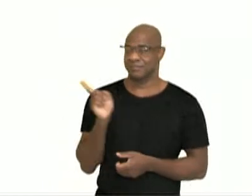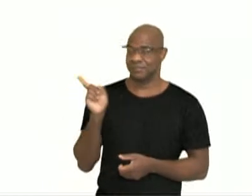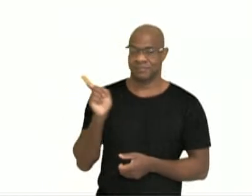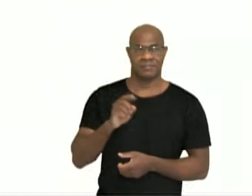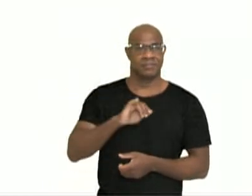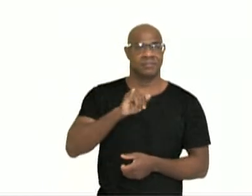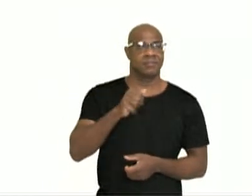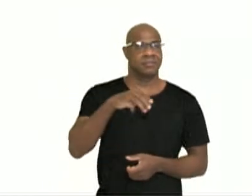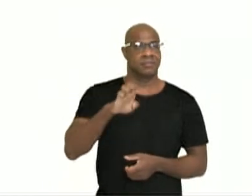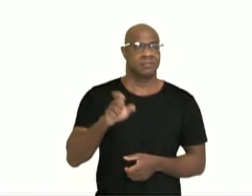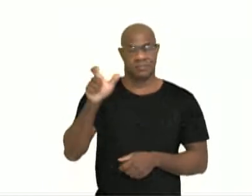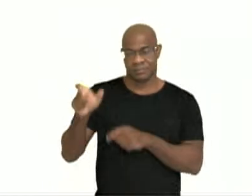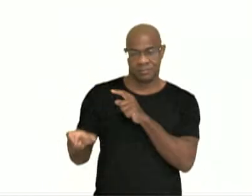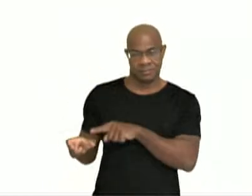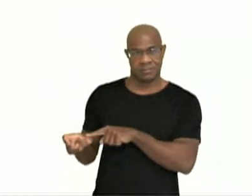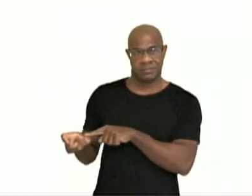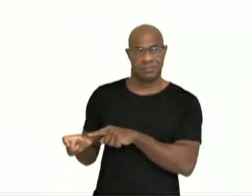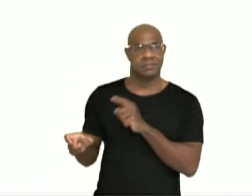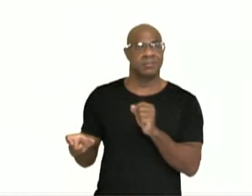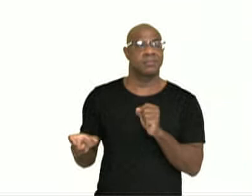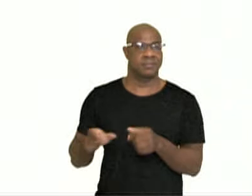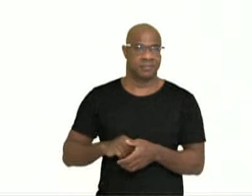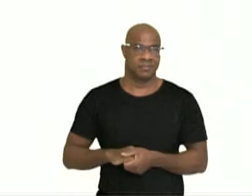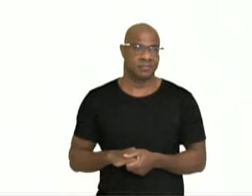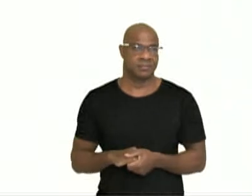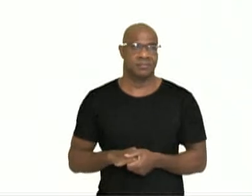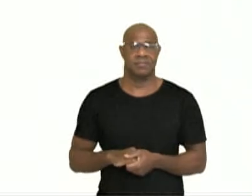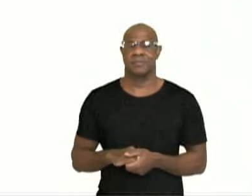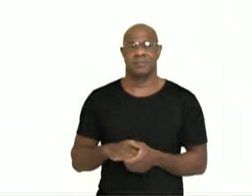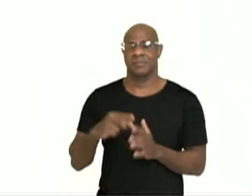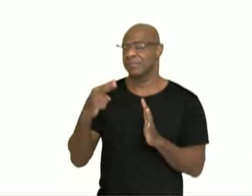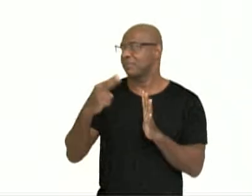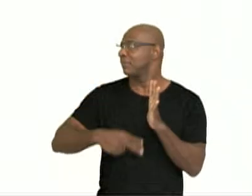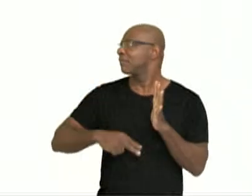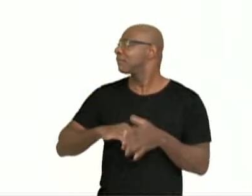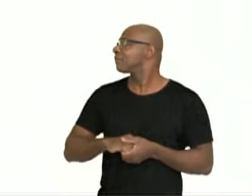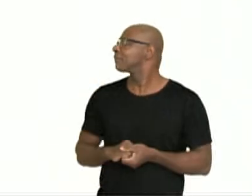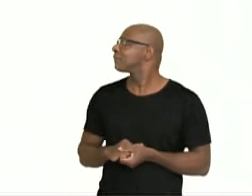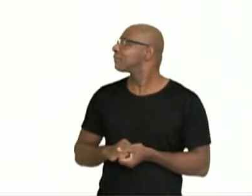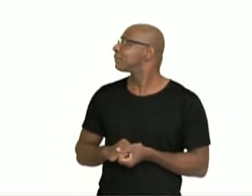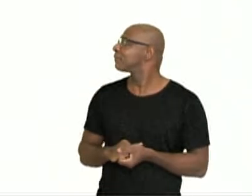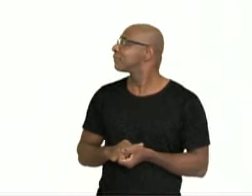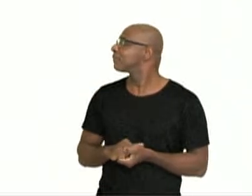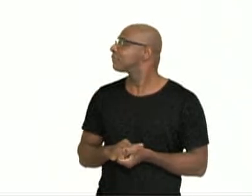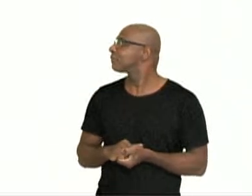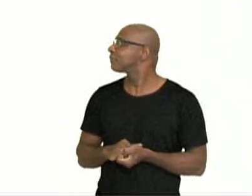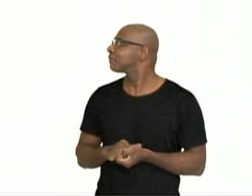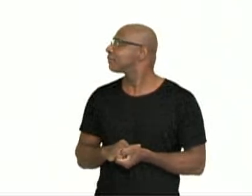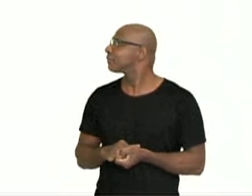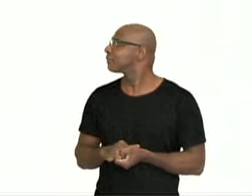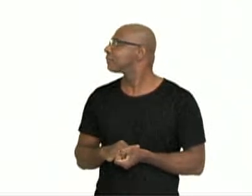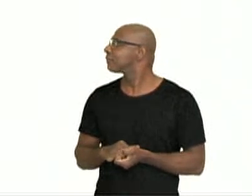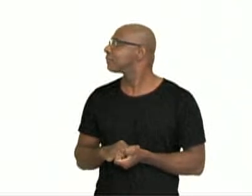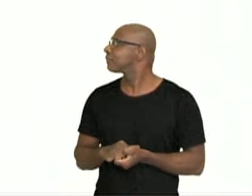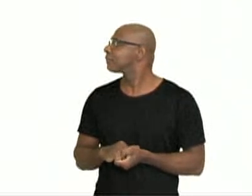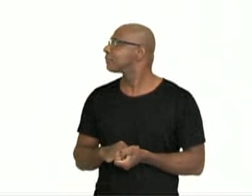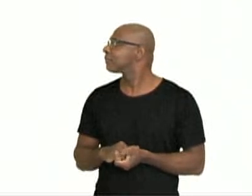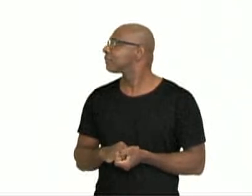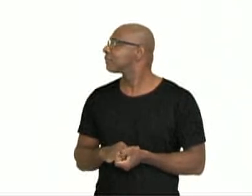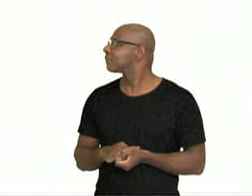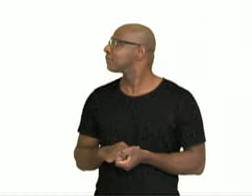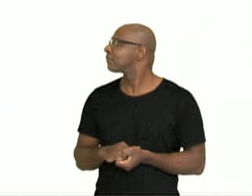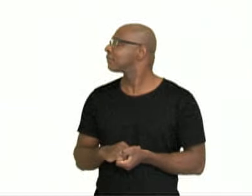is 9 years old. He lives in a top floor apartment in New York,